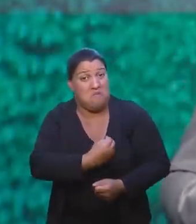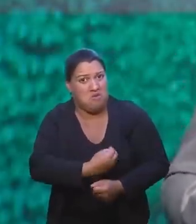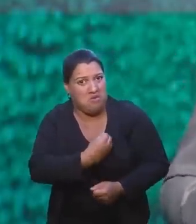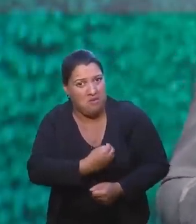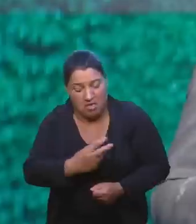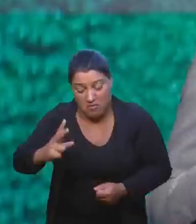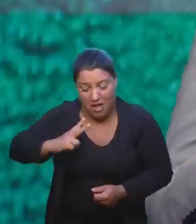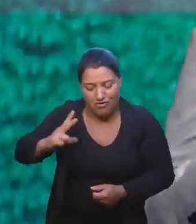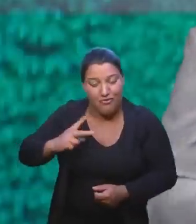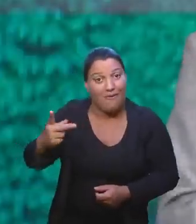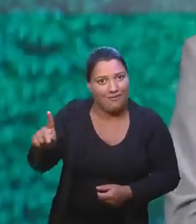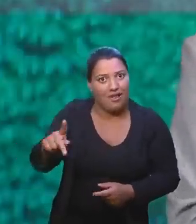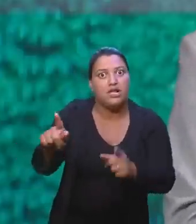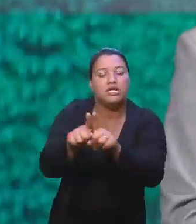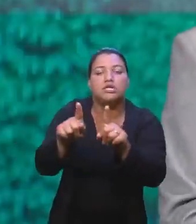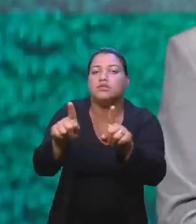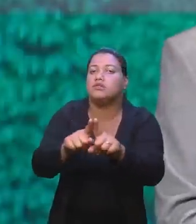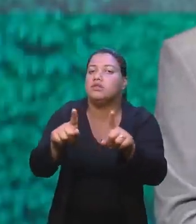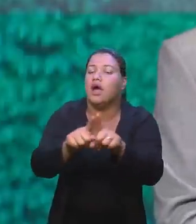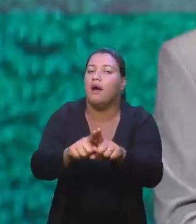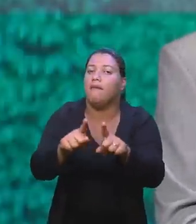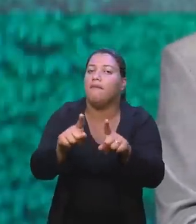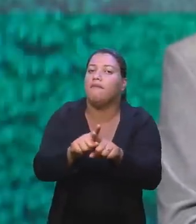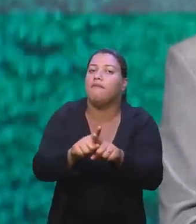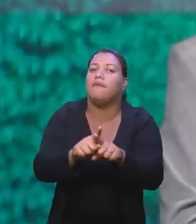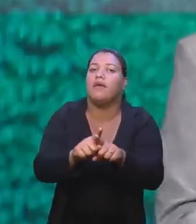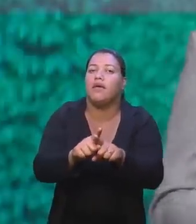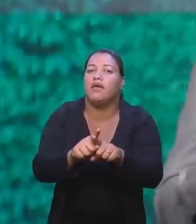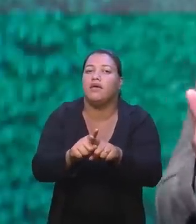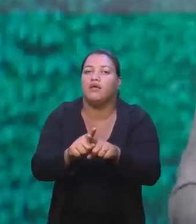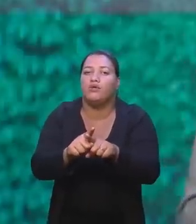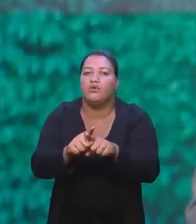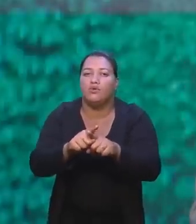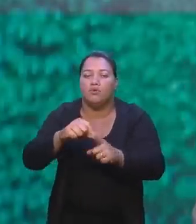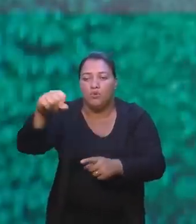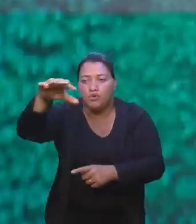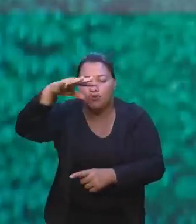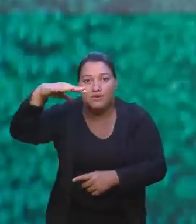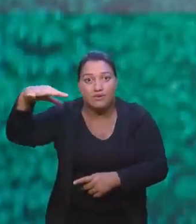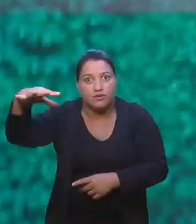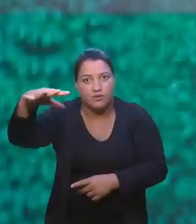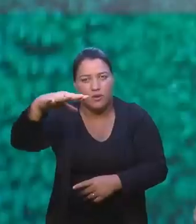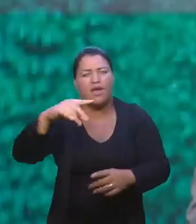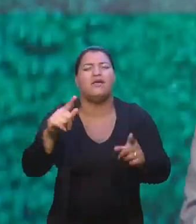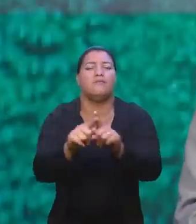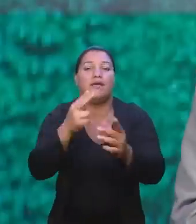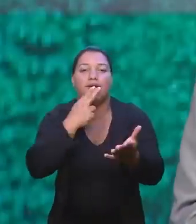vida pessoal, e também nas lides espíritas. E mais recentemente,